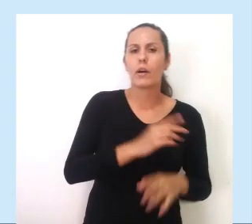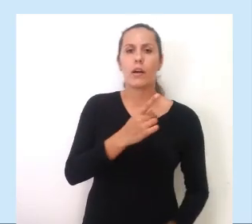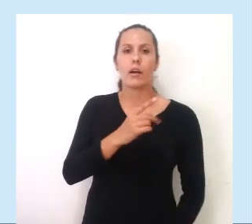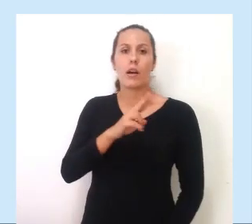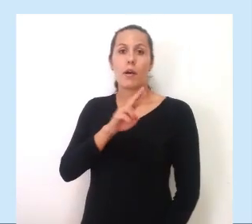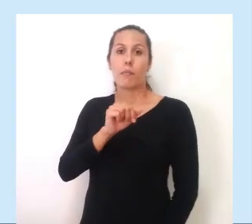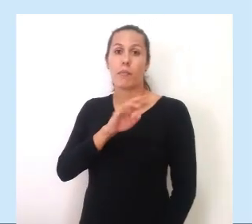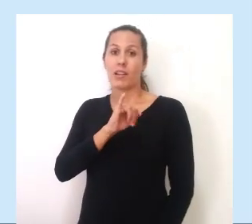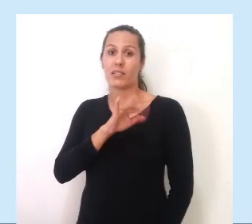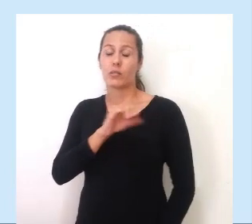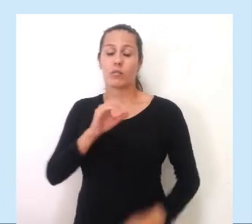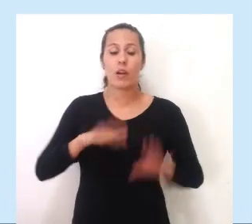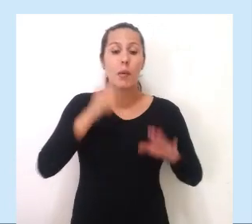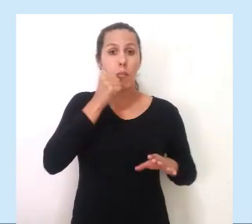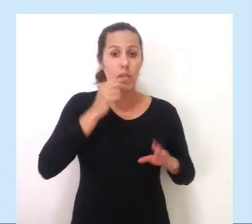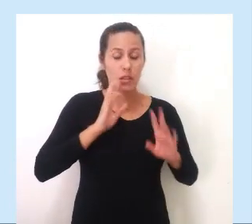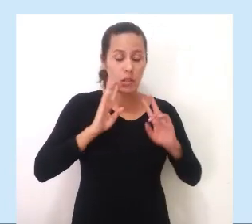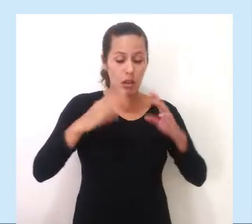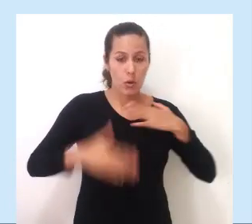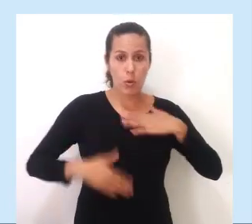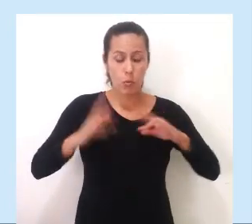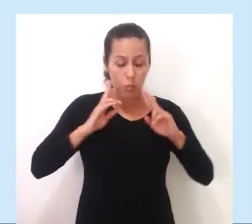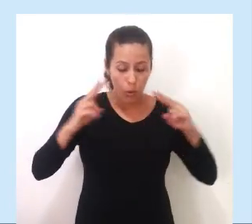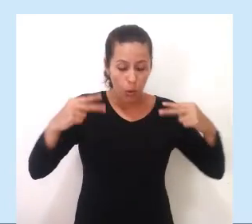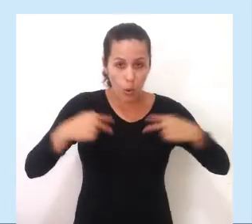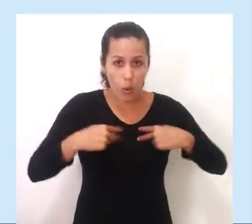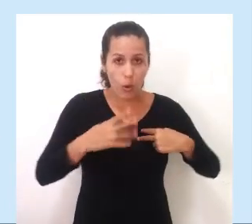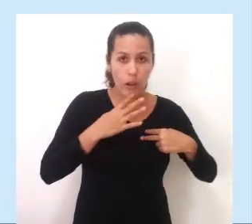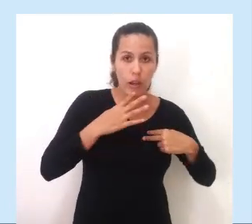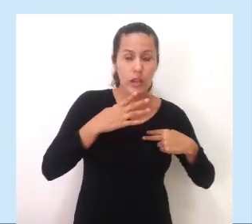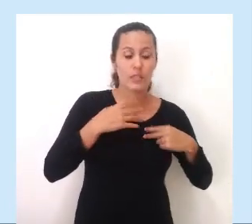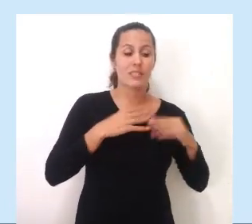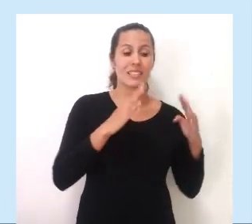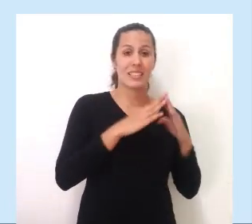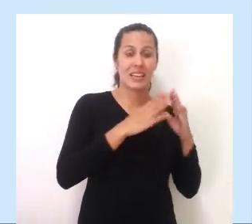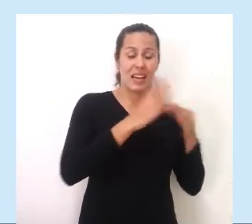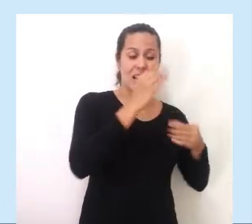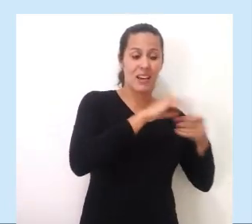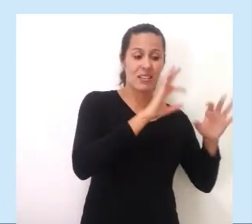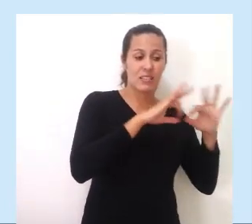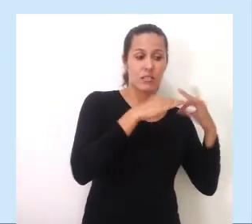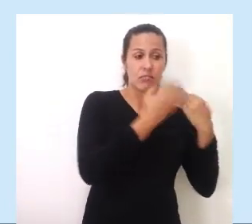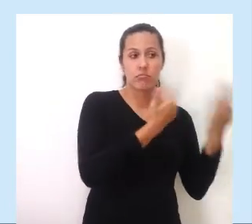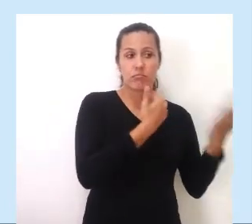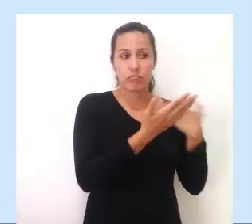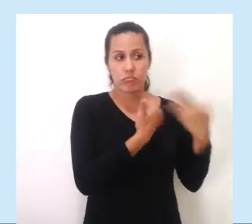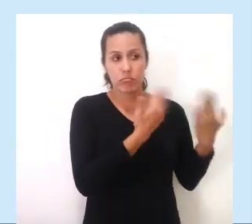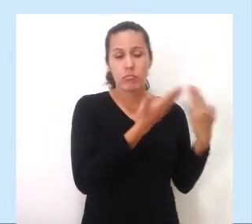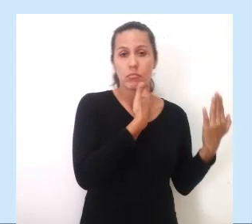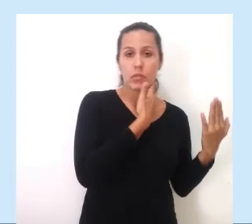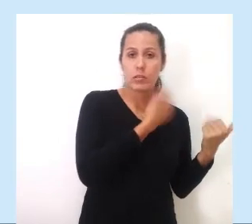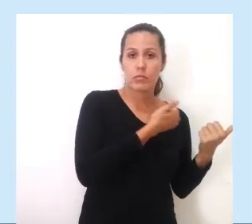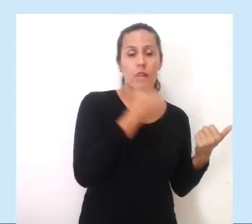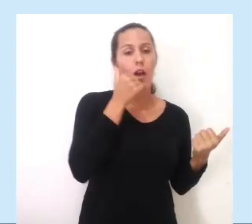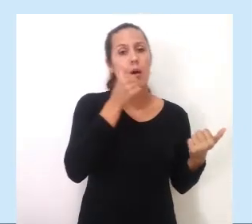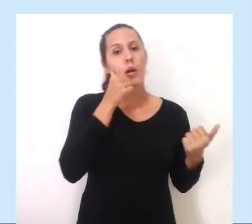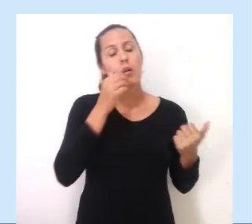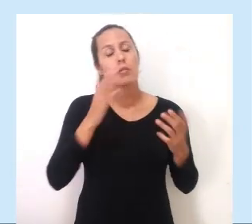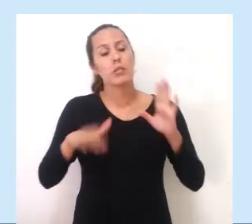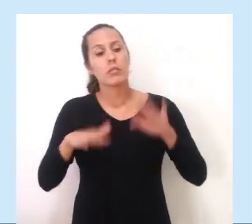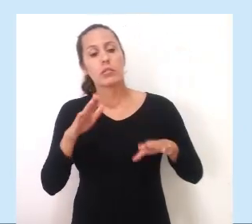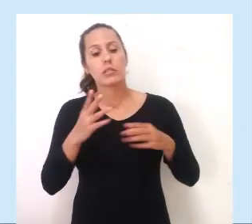Depende, tá, galera? Depende se a menina conhece seu corpo, se tem um bom papo sobre sexo em casa. Então,